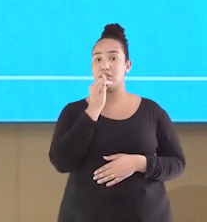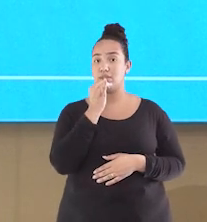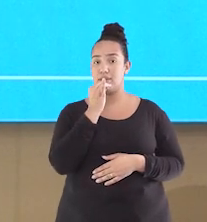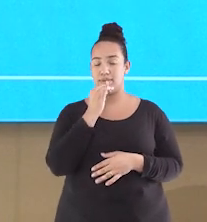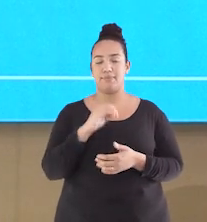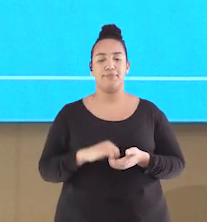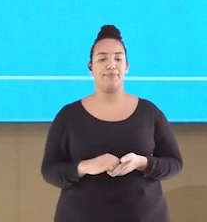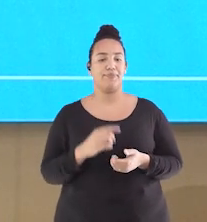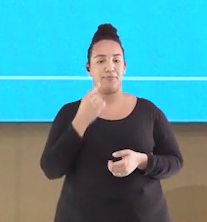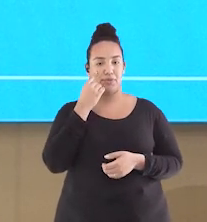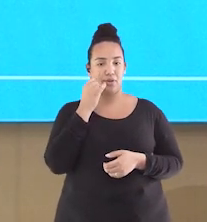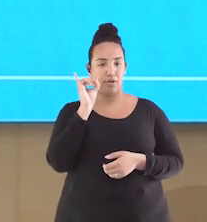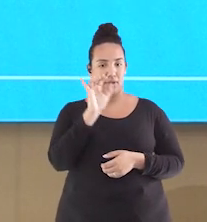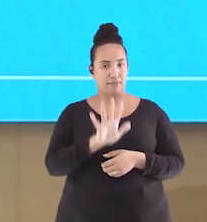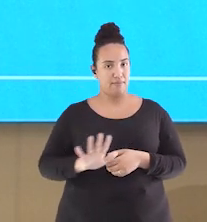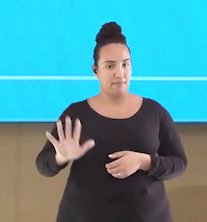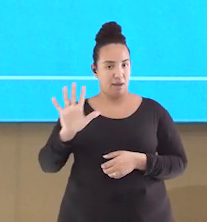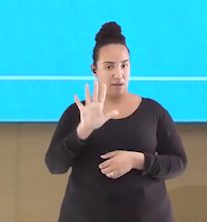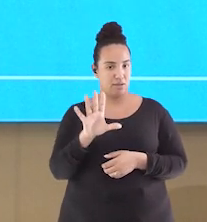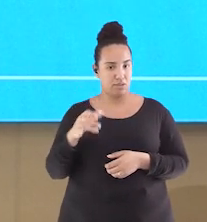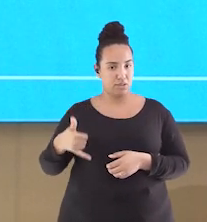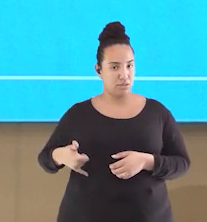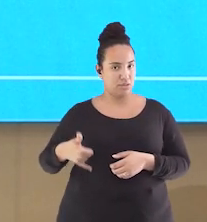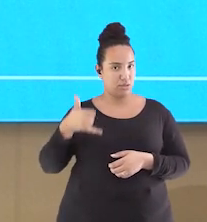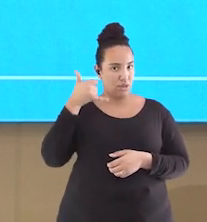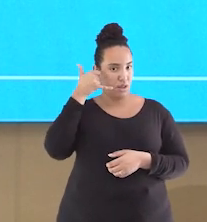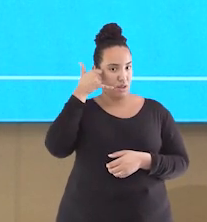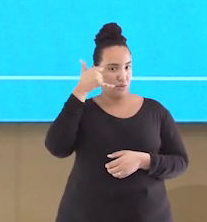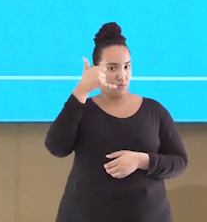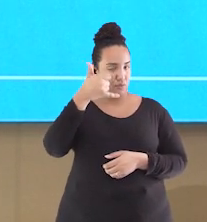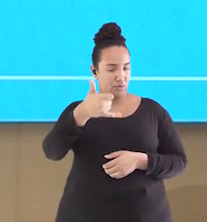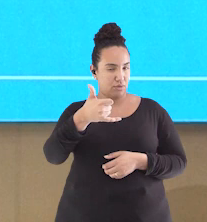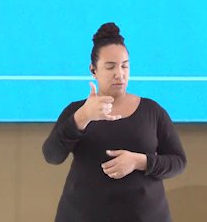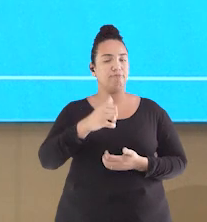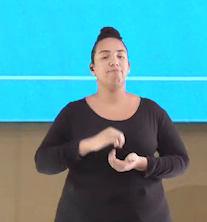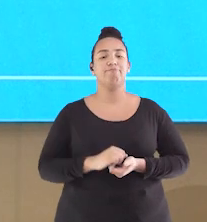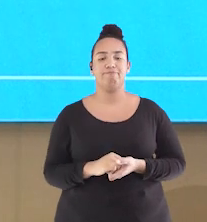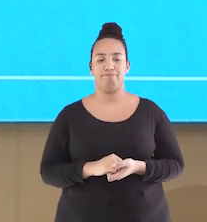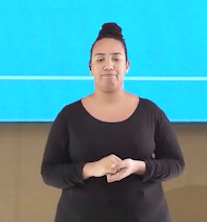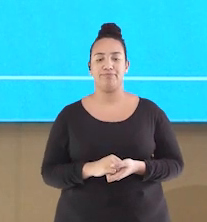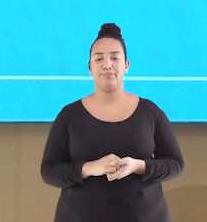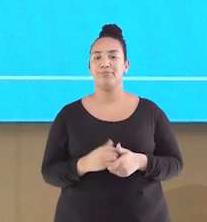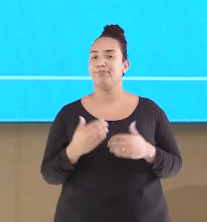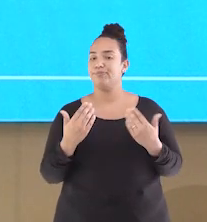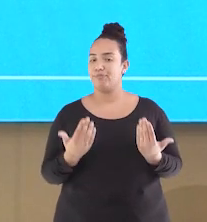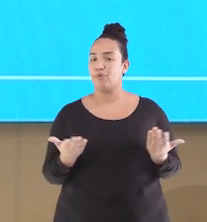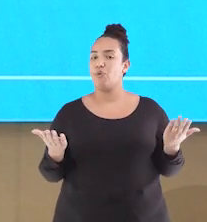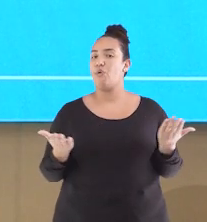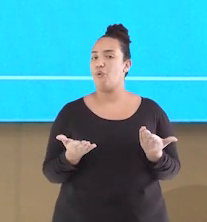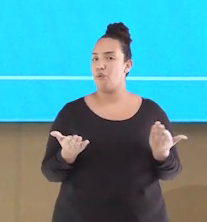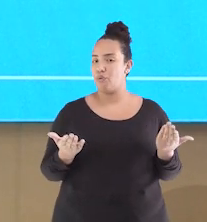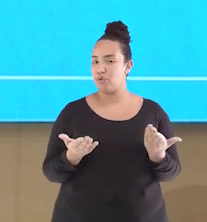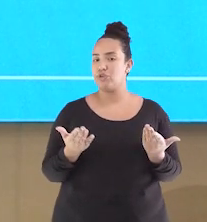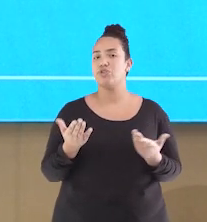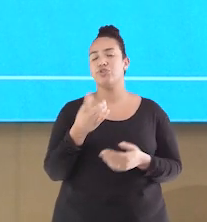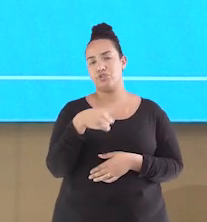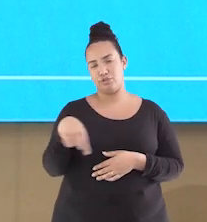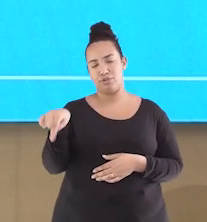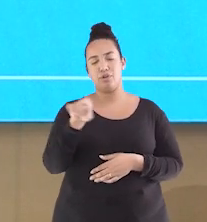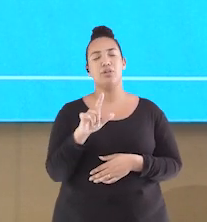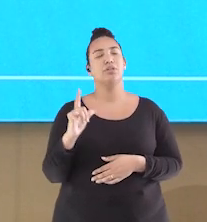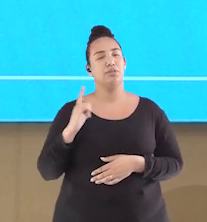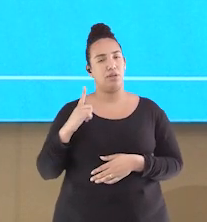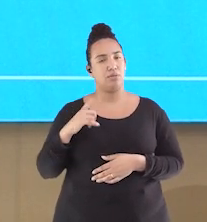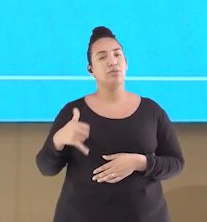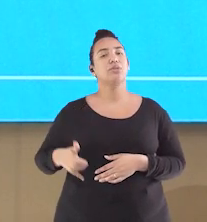a imagem da tela de um aparelho de telefone celular. Quase todo mundo hoje em dia tem telefone celular,